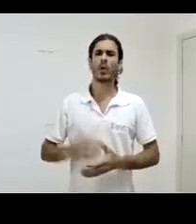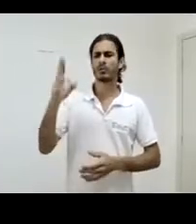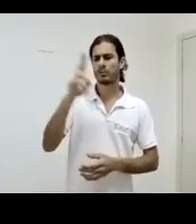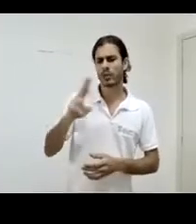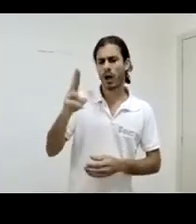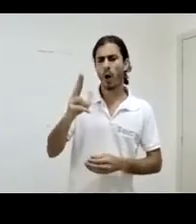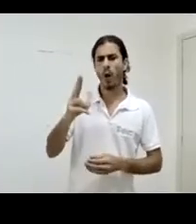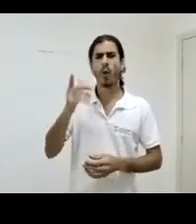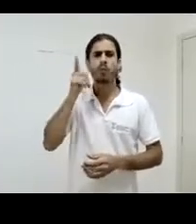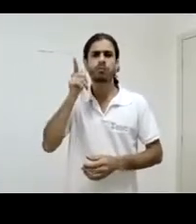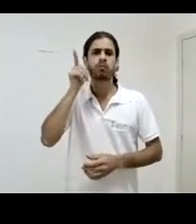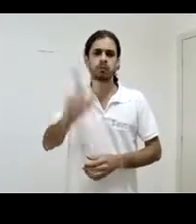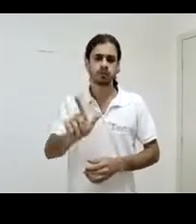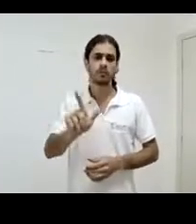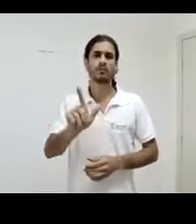membros do seu grupo social.